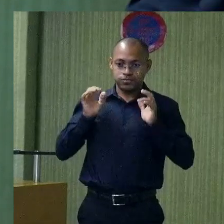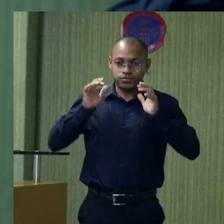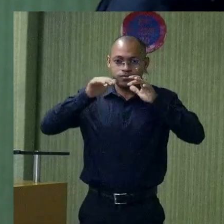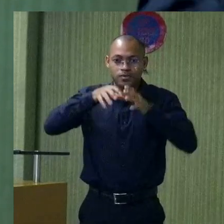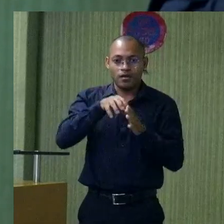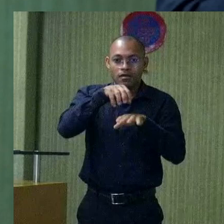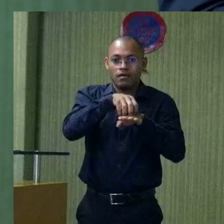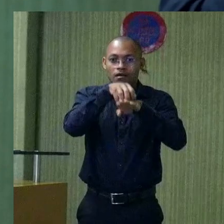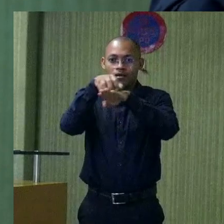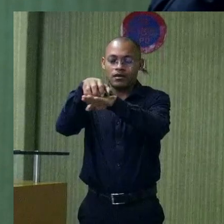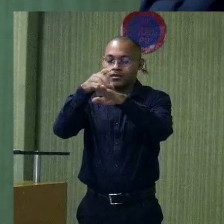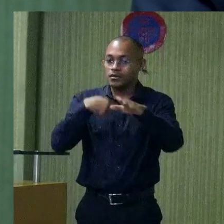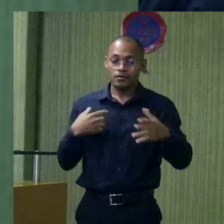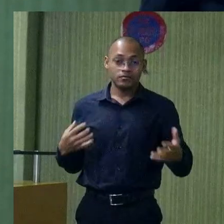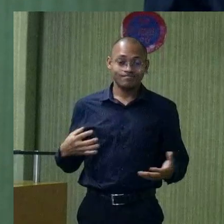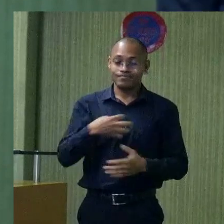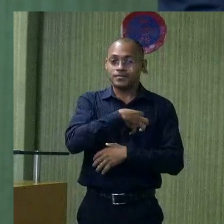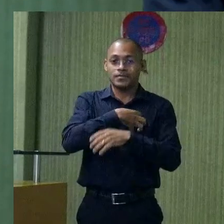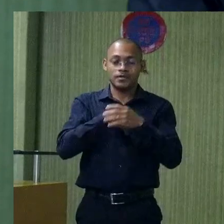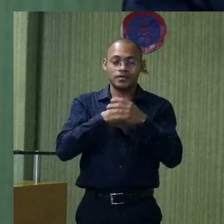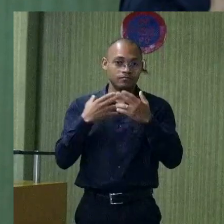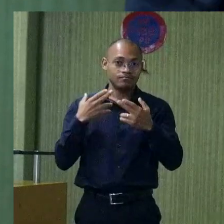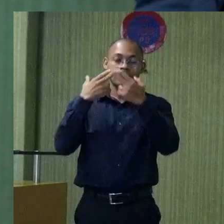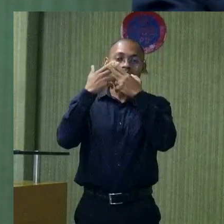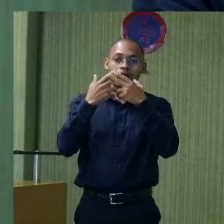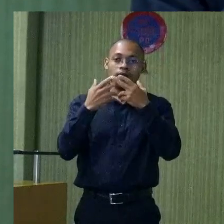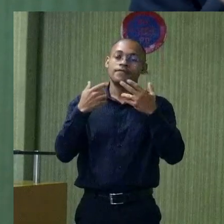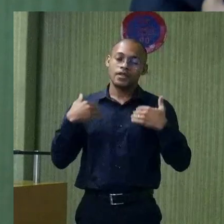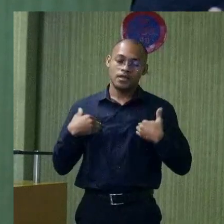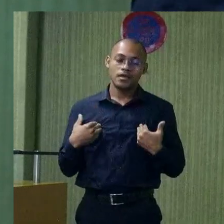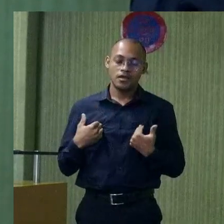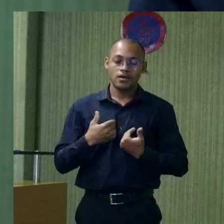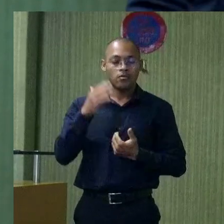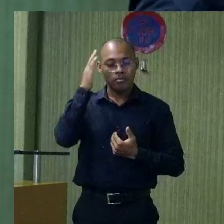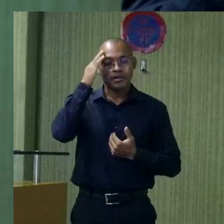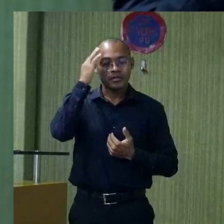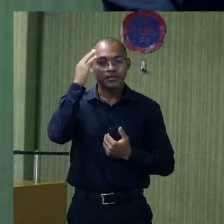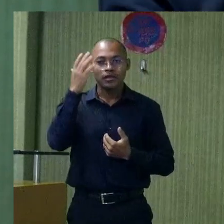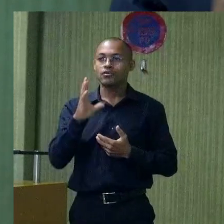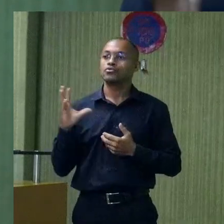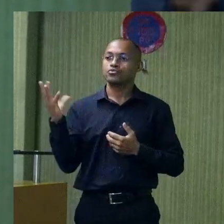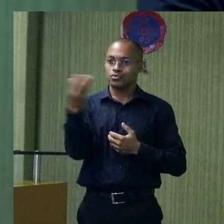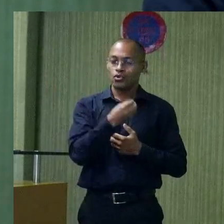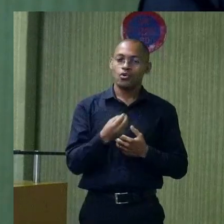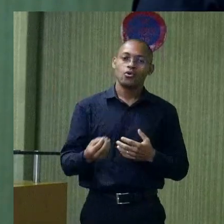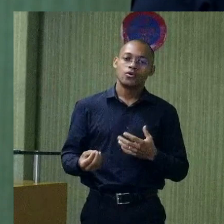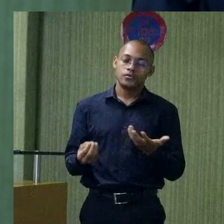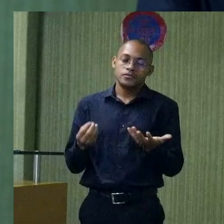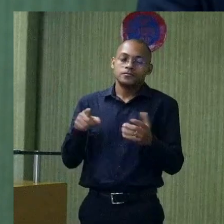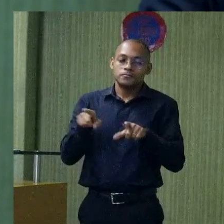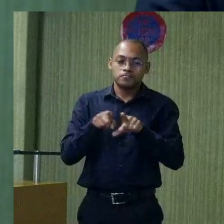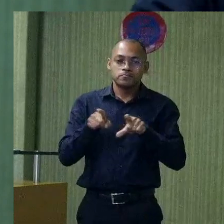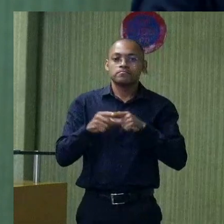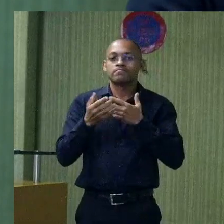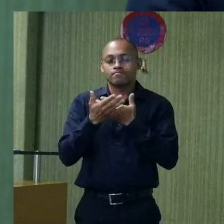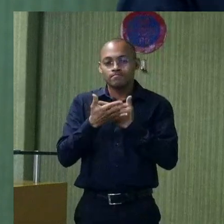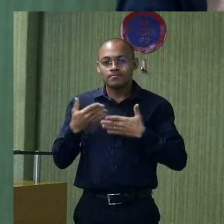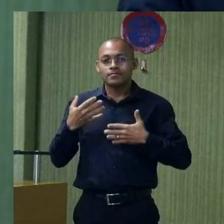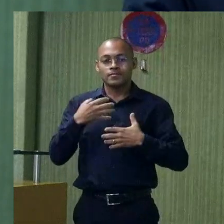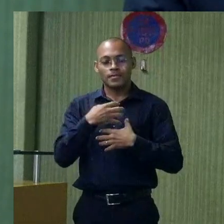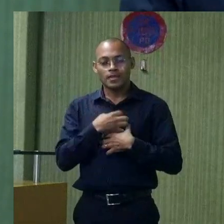muito inusitado né e eu sei da Solidariedade de todos que estão aqui que representam então todos os Ministérios